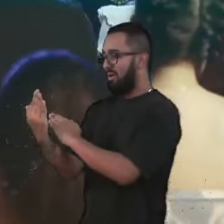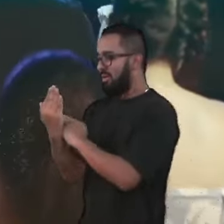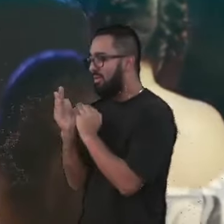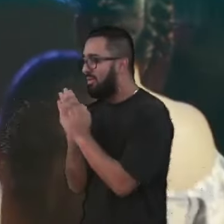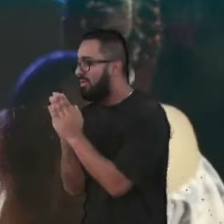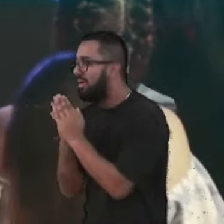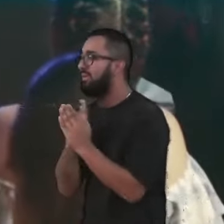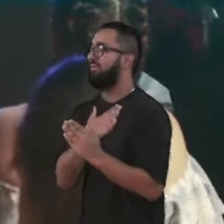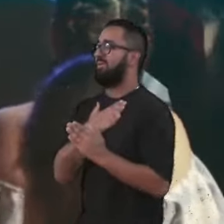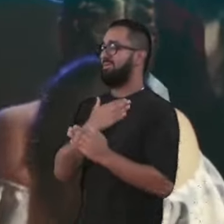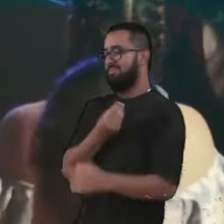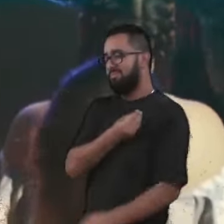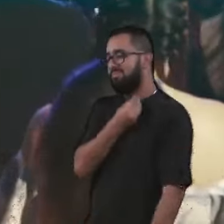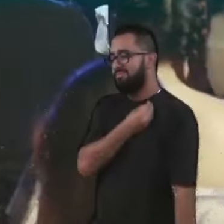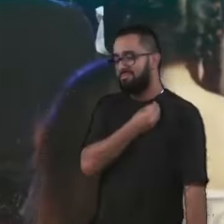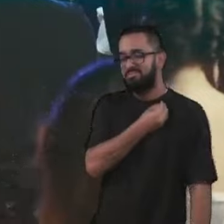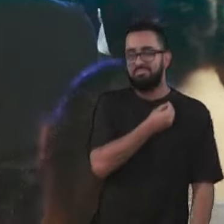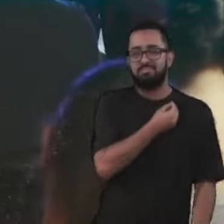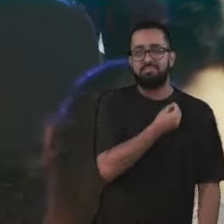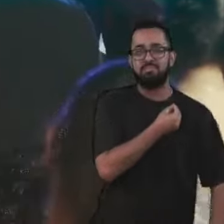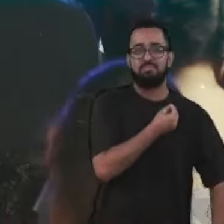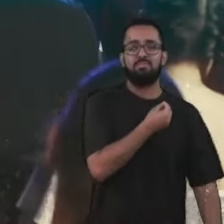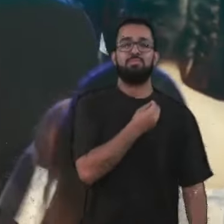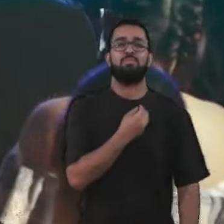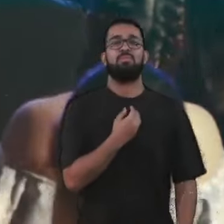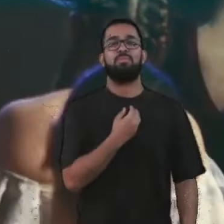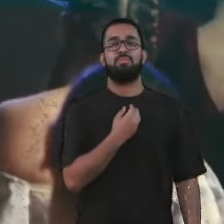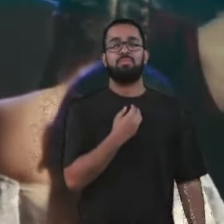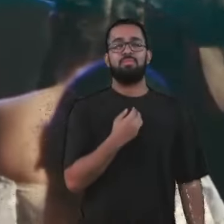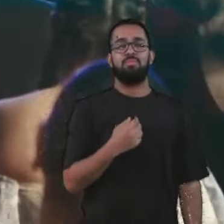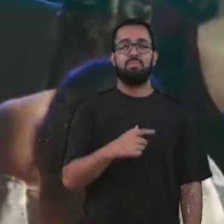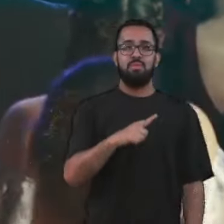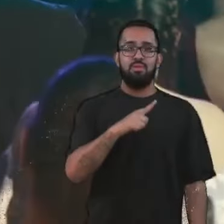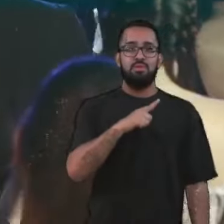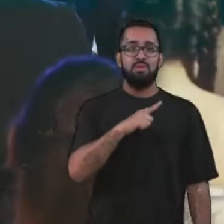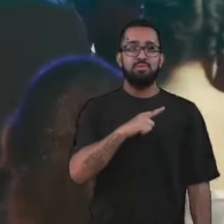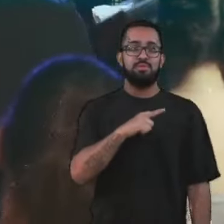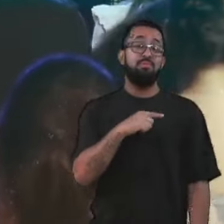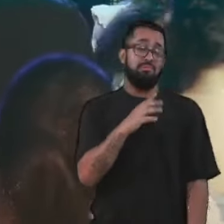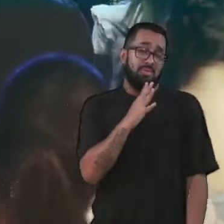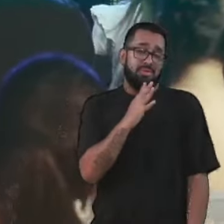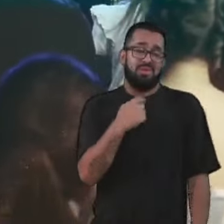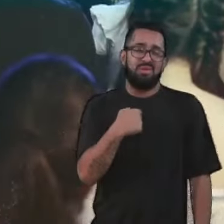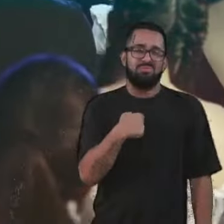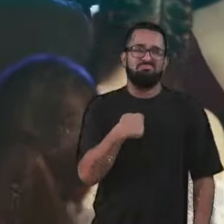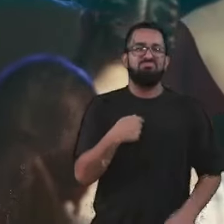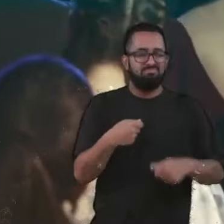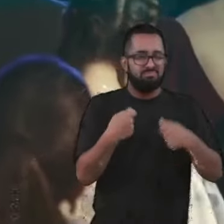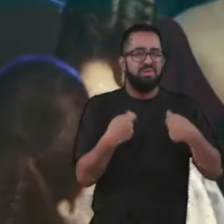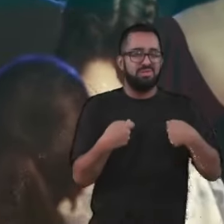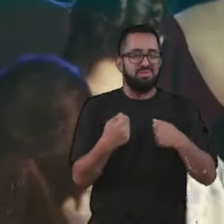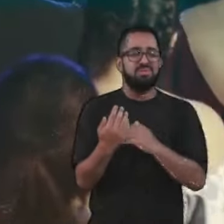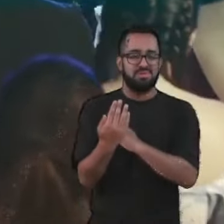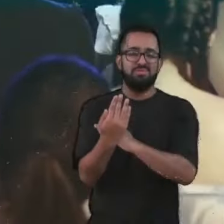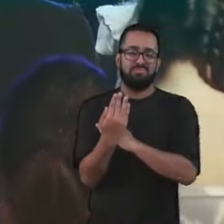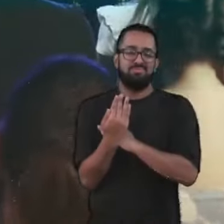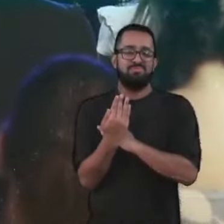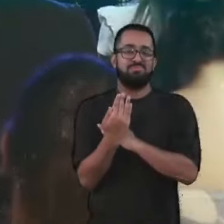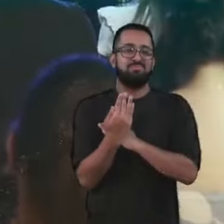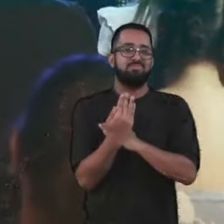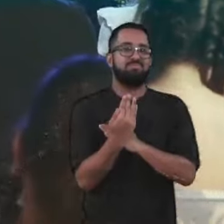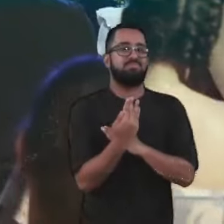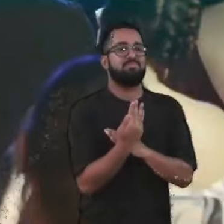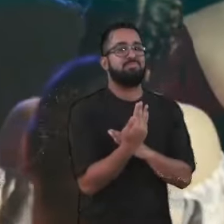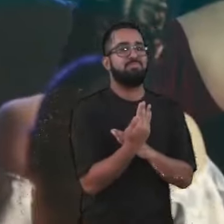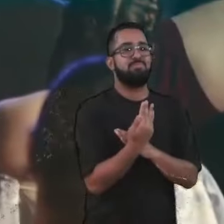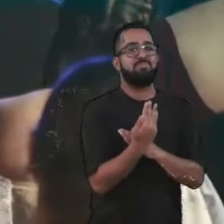tristeza extrema. São pequenos. Eles talvez não verbalizam isso para você, mas eles olham e só vê uma mulher